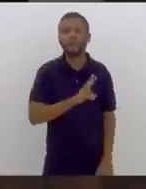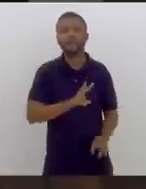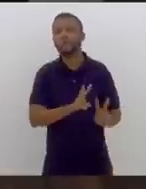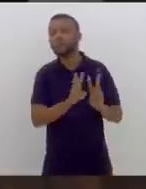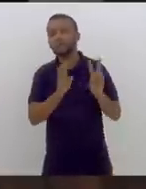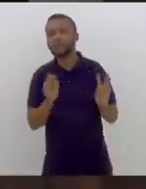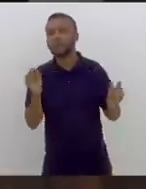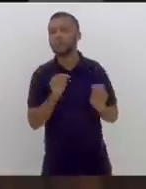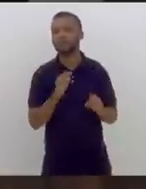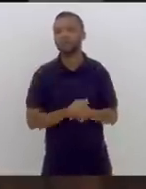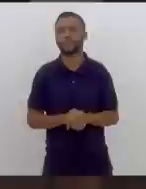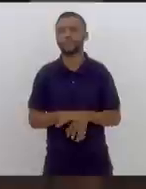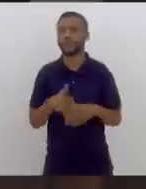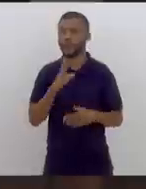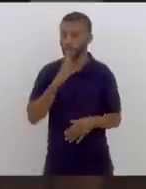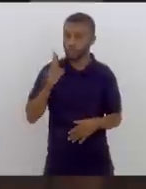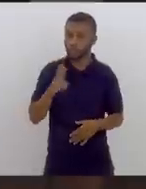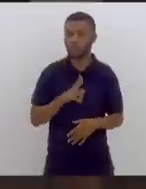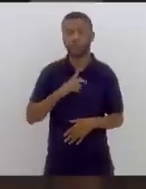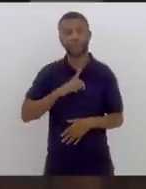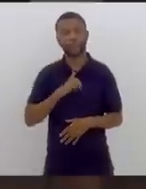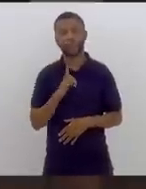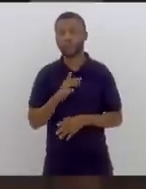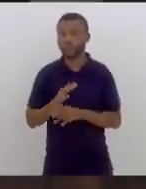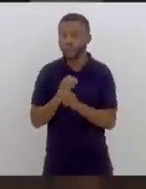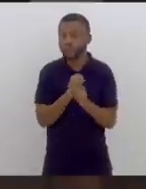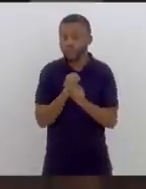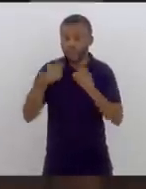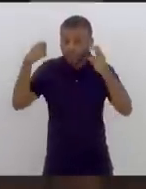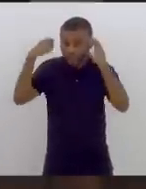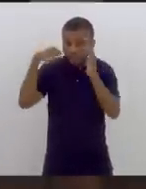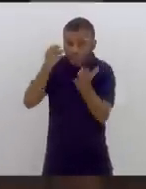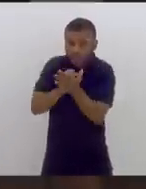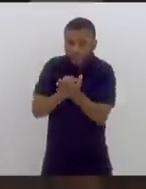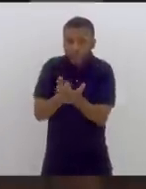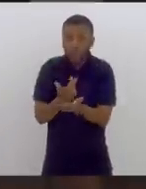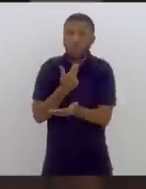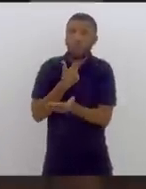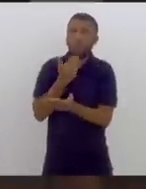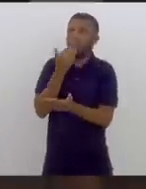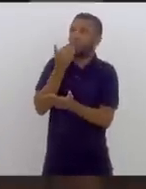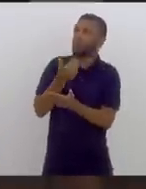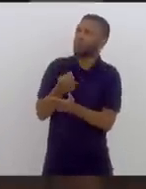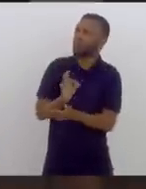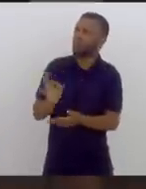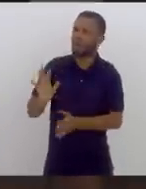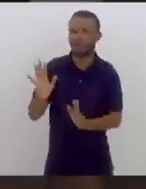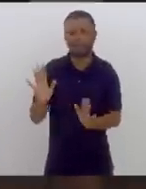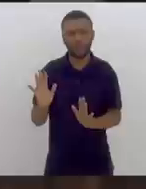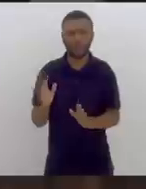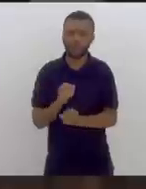Qual é a resposta que tem sobre isso até porque tudo tá sendo gravado e não tem como dizer que não foi pedido